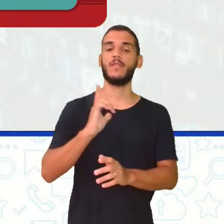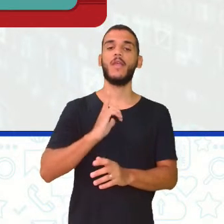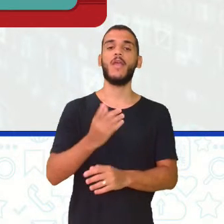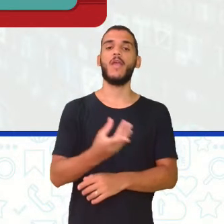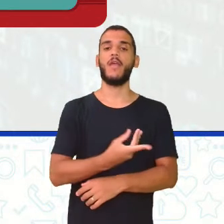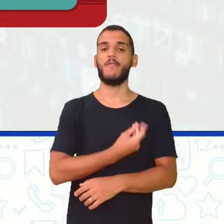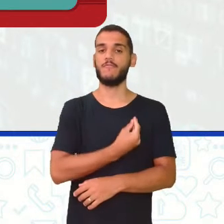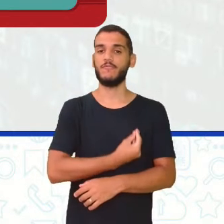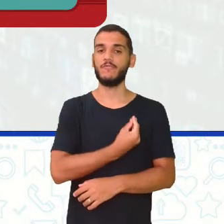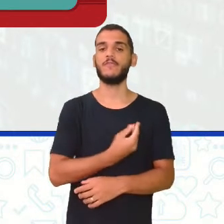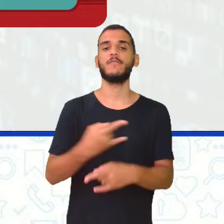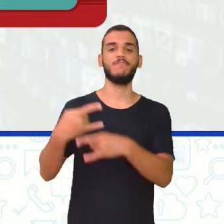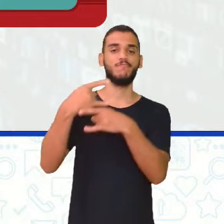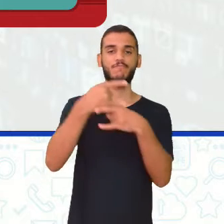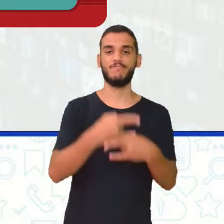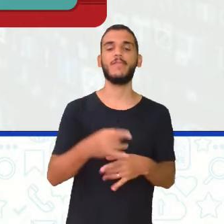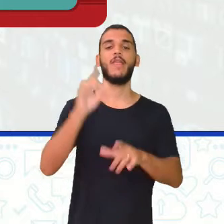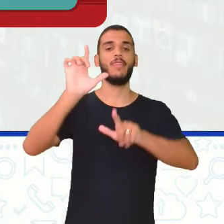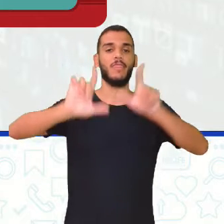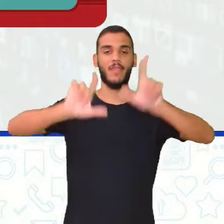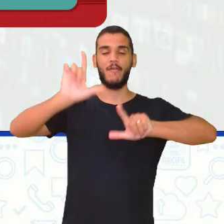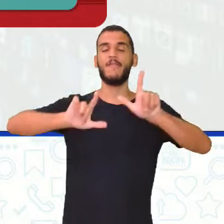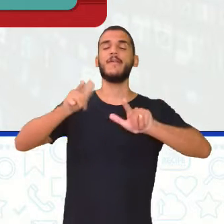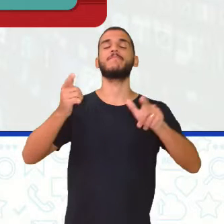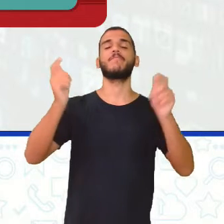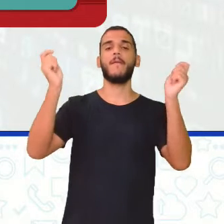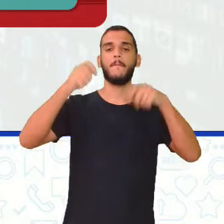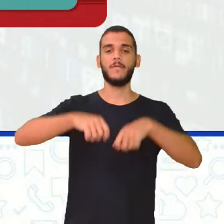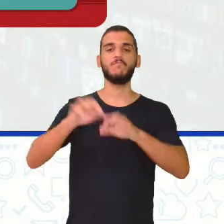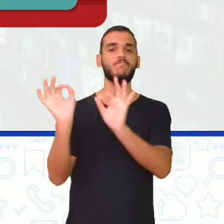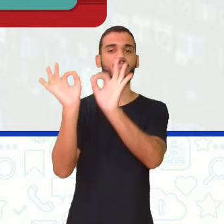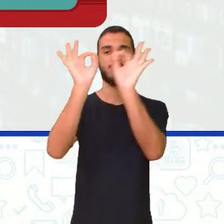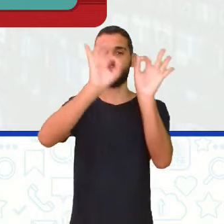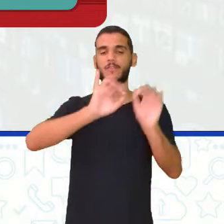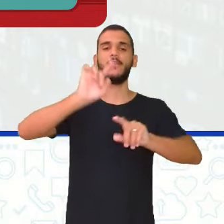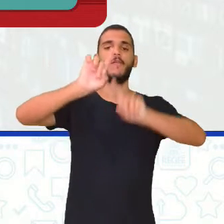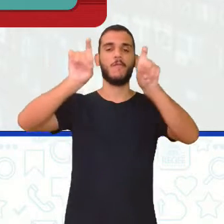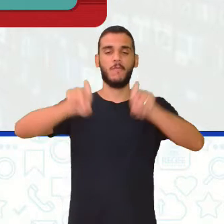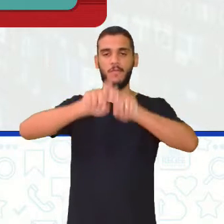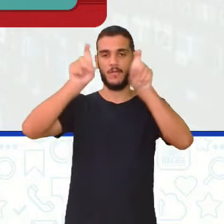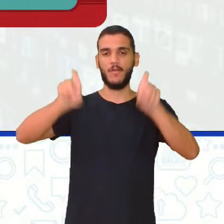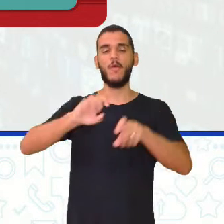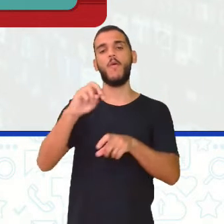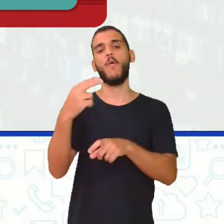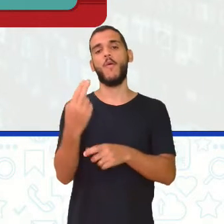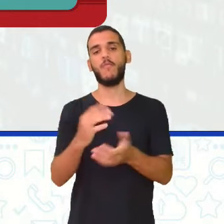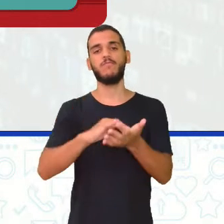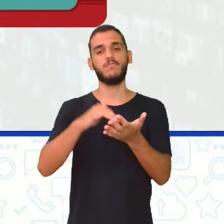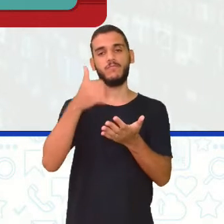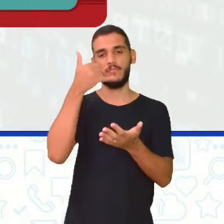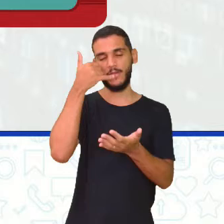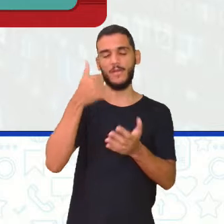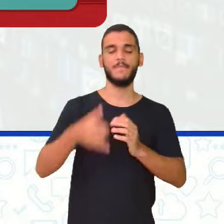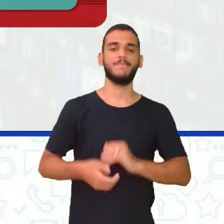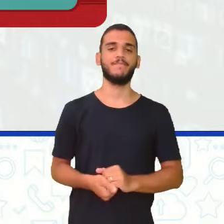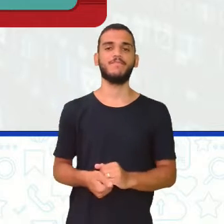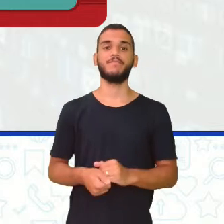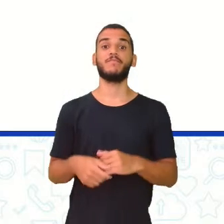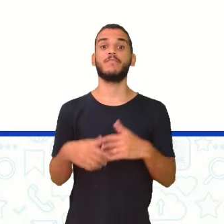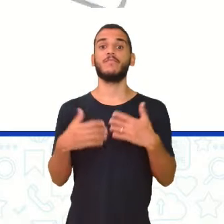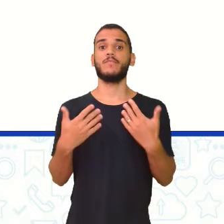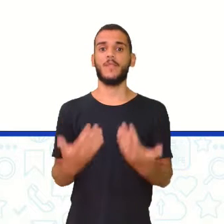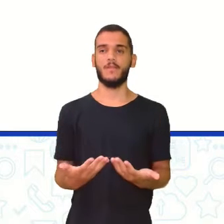vivo na televisão, que você também pode acompanhar pelo seu computador ou pelo seu celular. Bem,